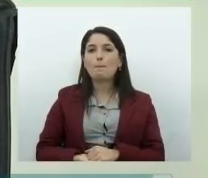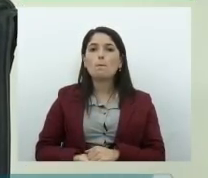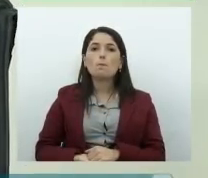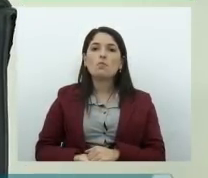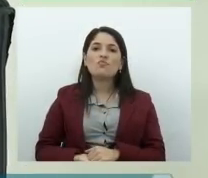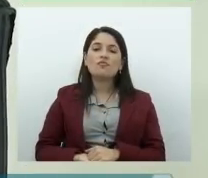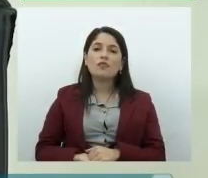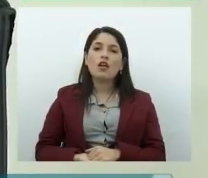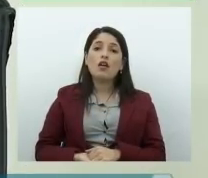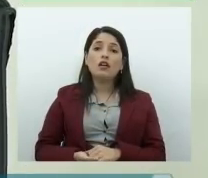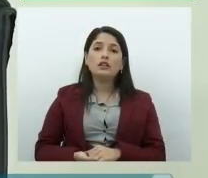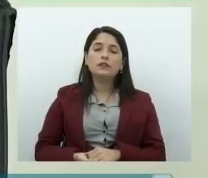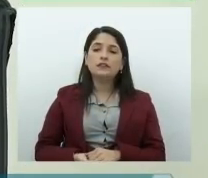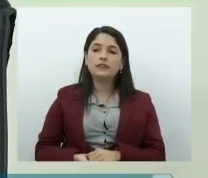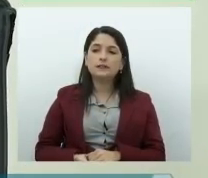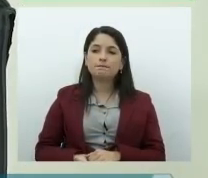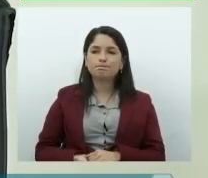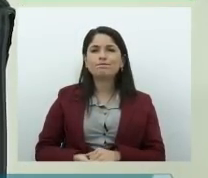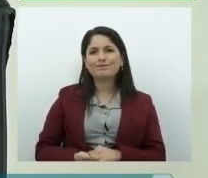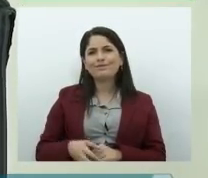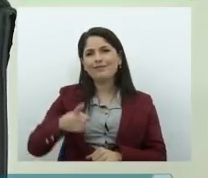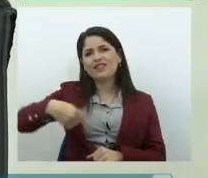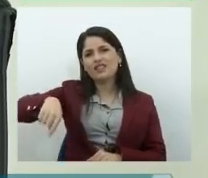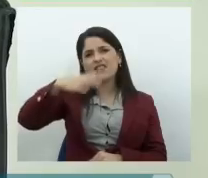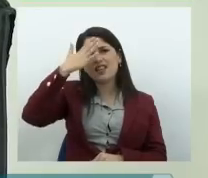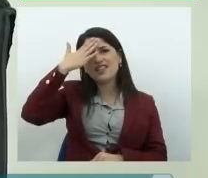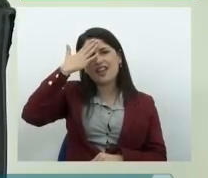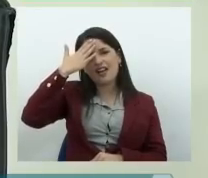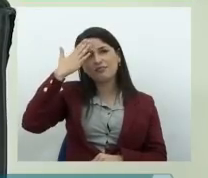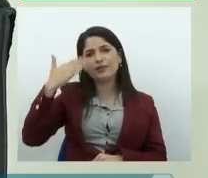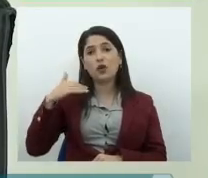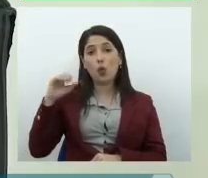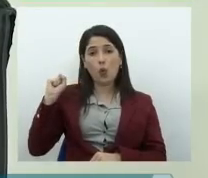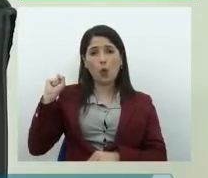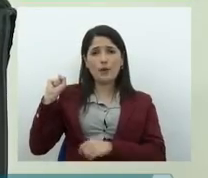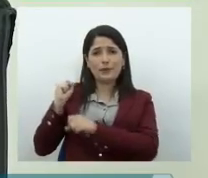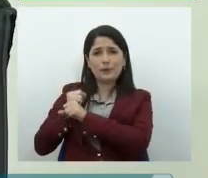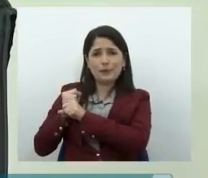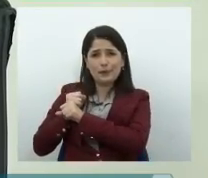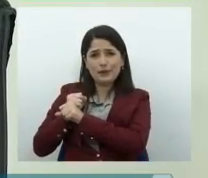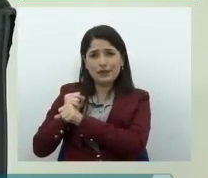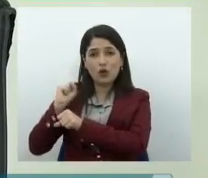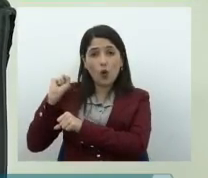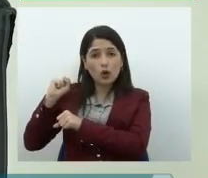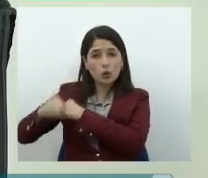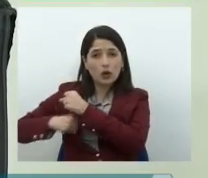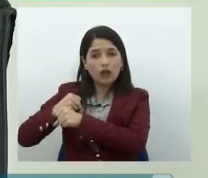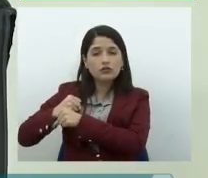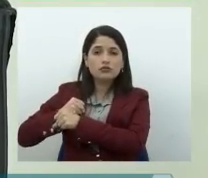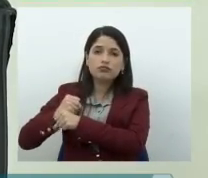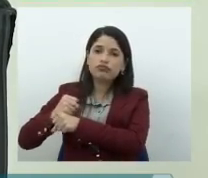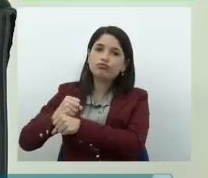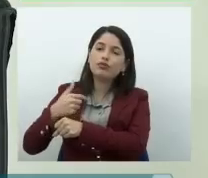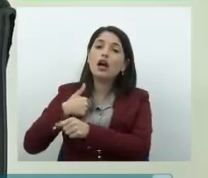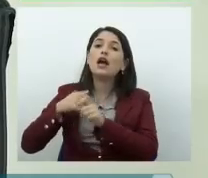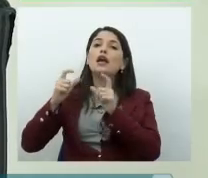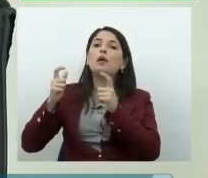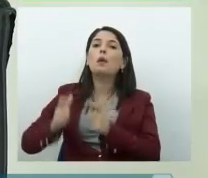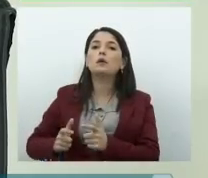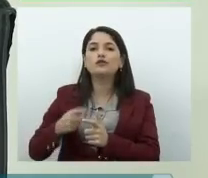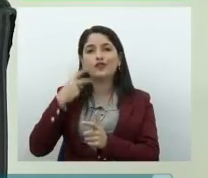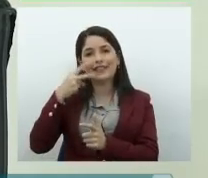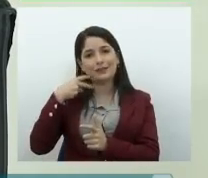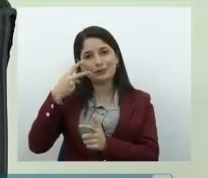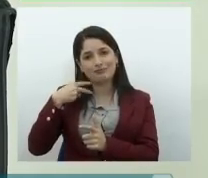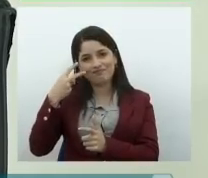8 anos, como a maioria sabe, passei como vereador de Guarulhos, fiscalizando o executivo,